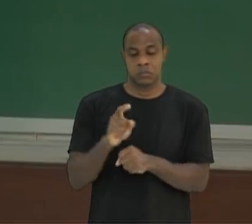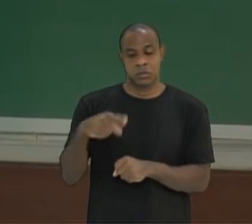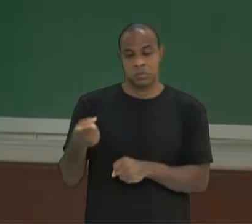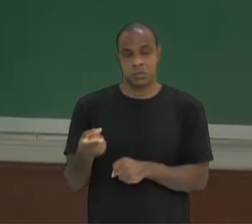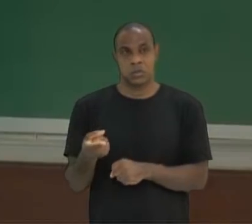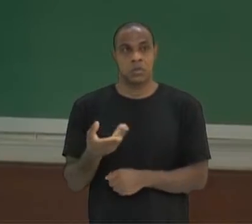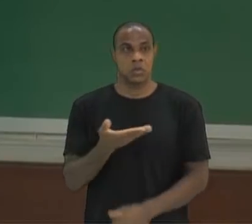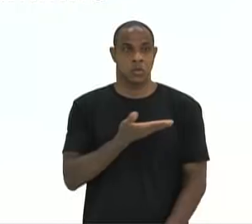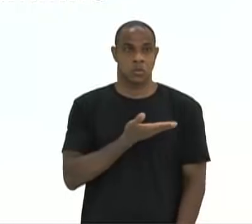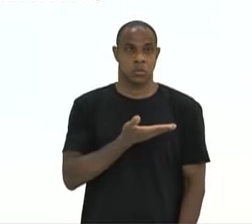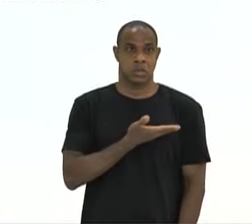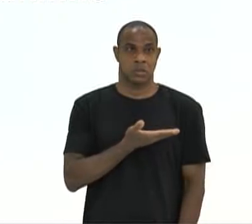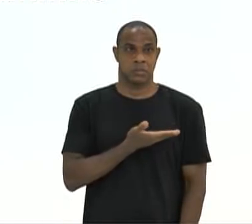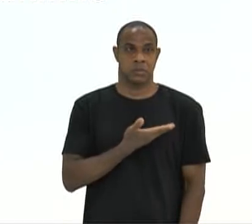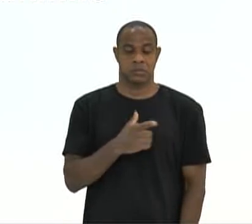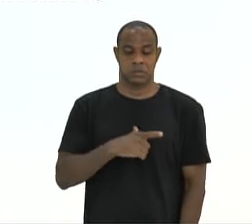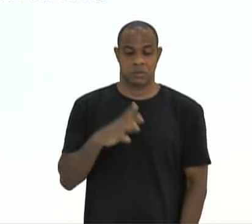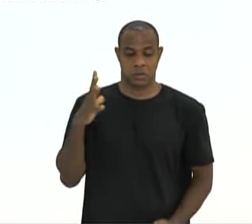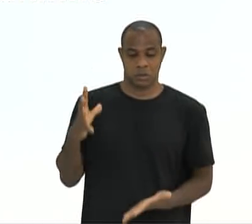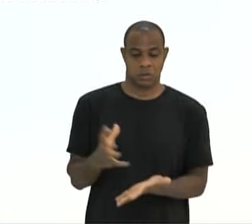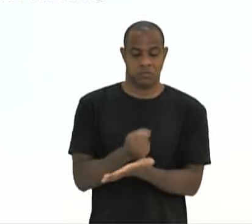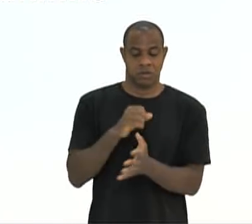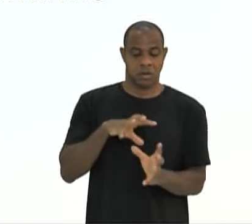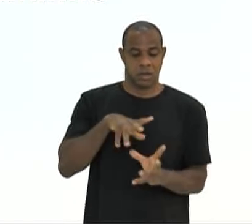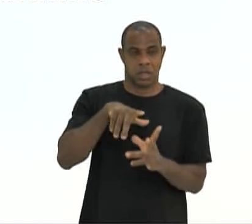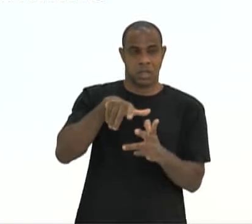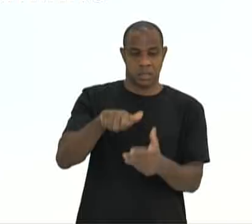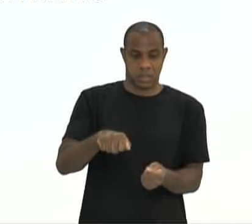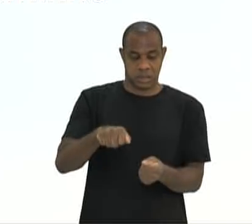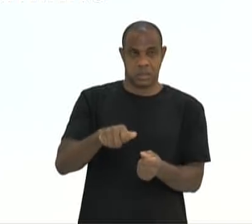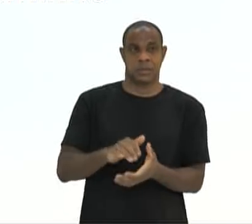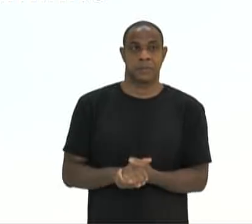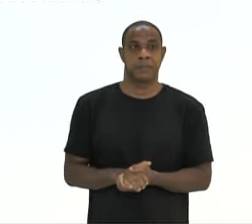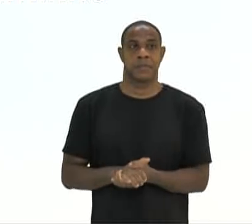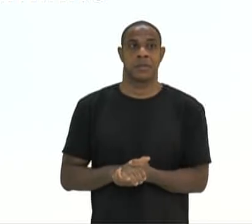amigos Autobots salvarem a Terra dos Decepticons,